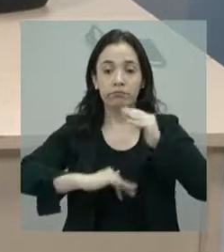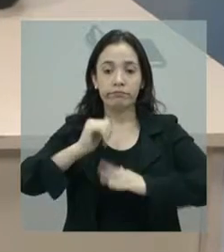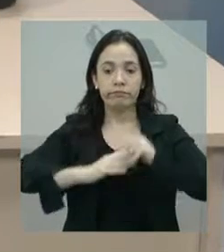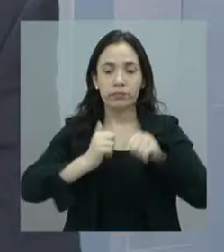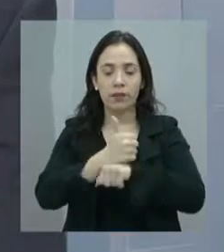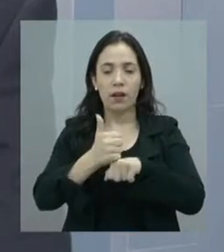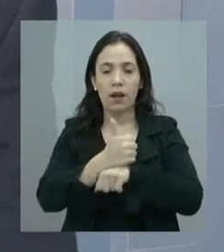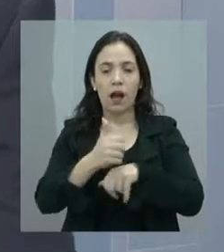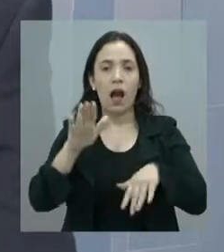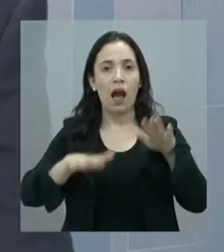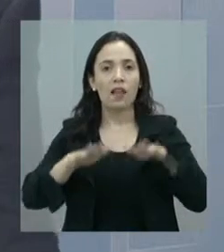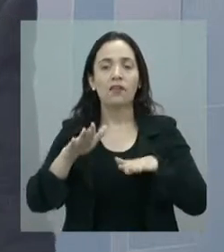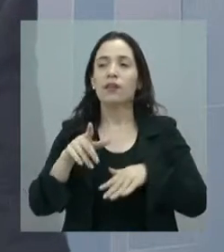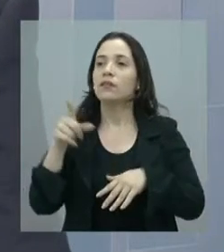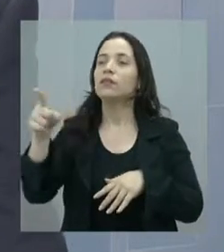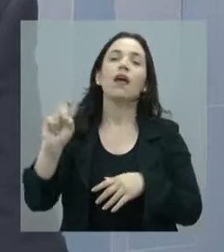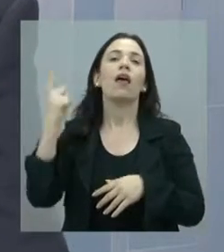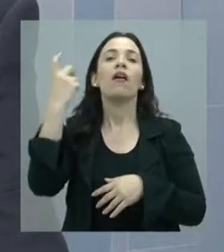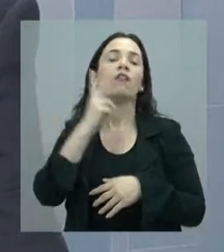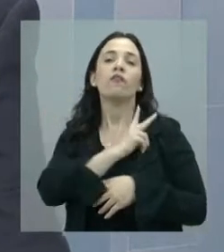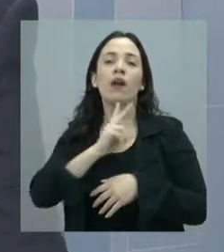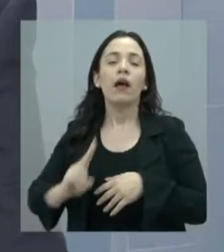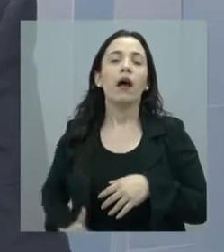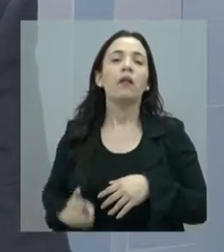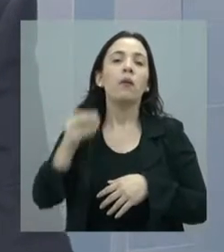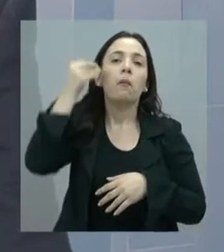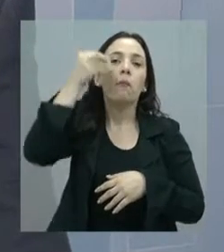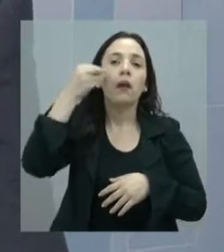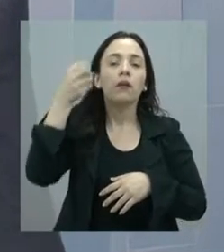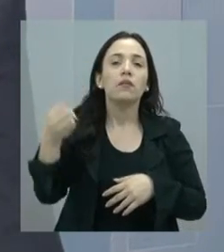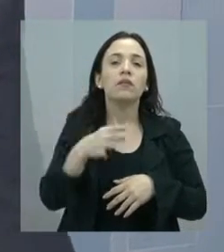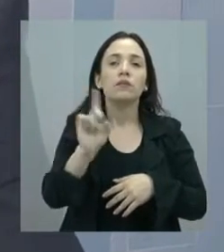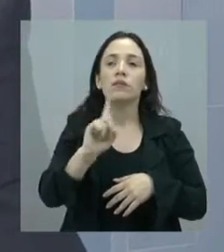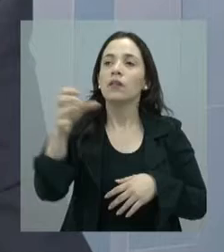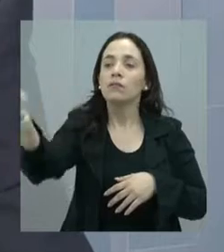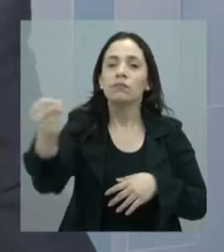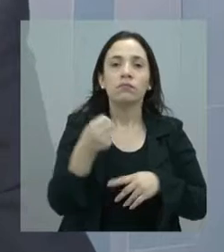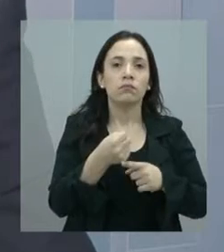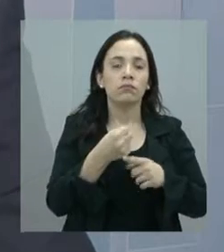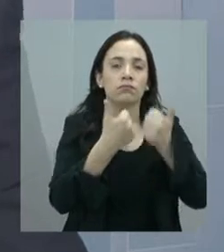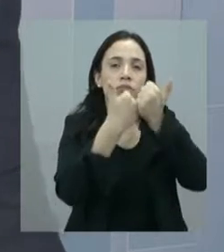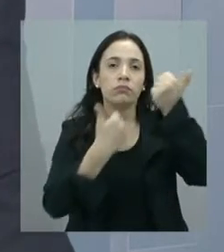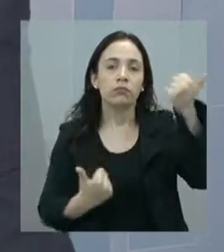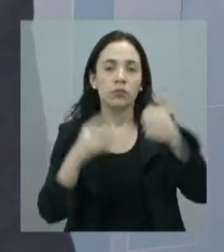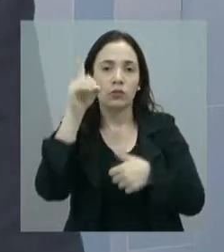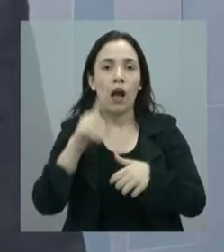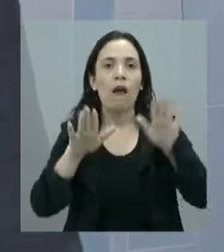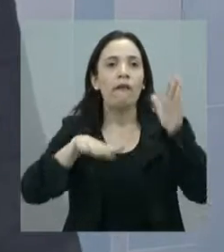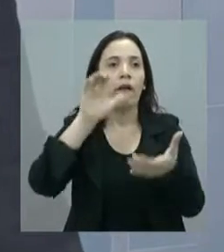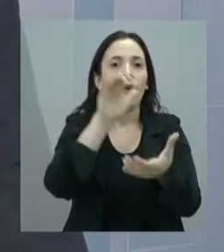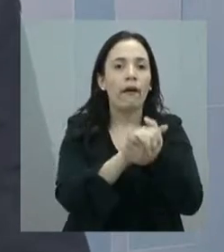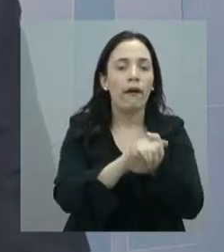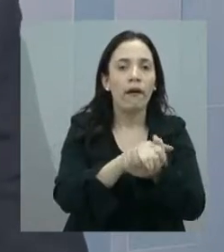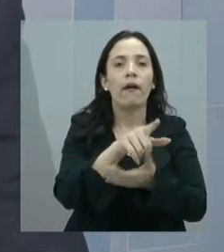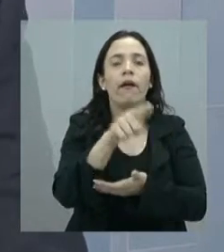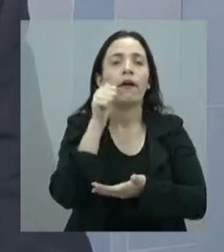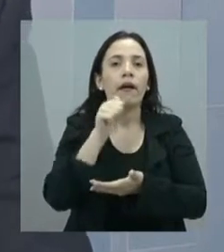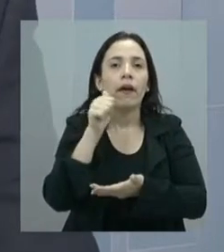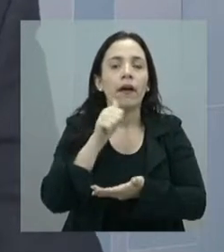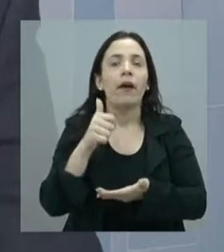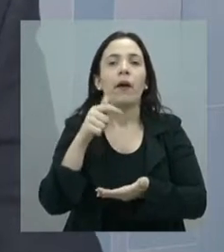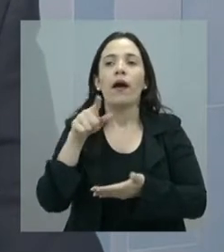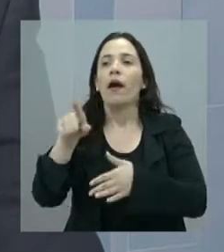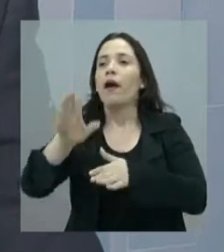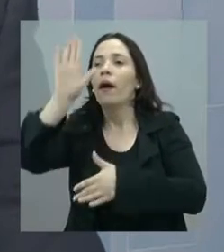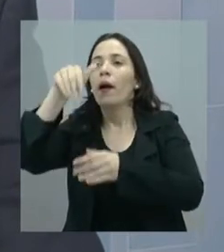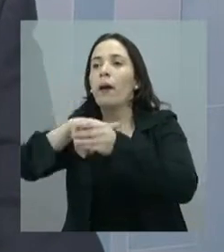coloca uma pessoa que foi um vereador rodado, ou um prefeito que não foi eleito, ou a mulher de um prefeito que não foi eleito. Aí começa a botar para poder assumir um cargo